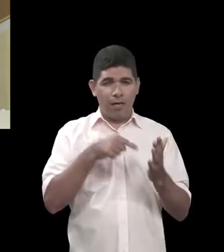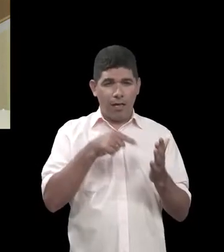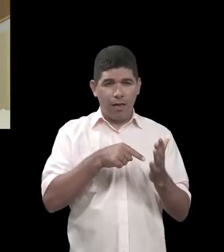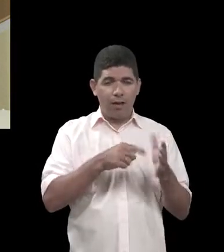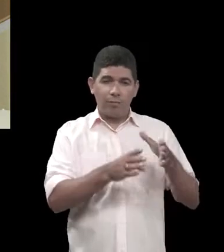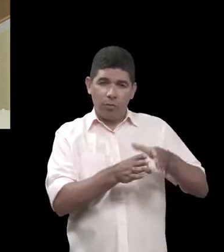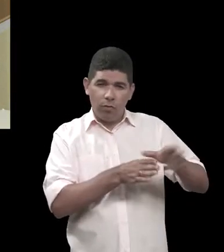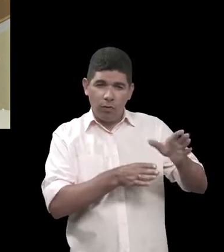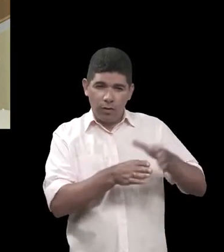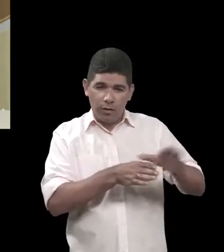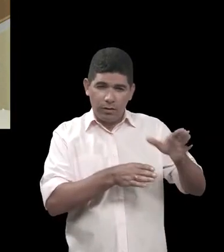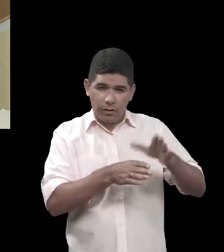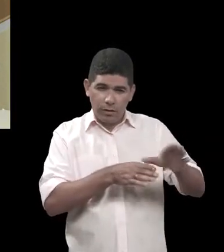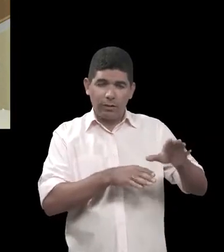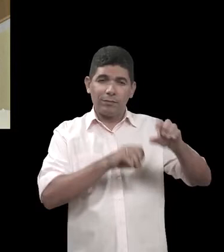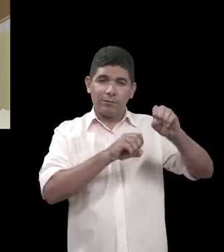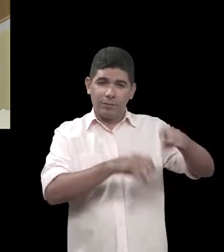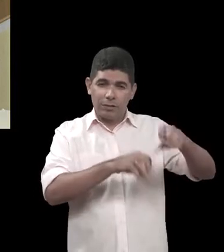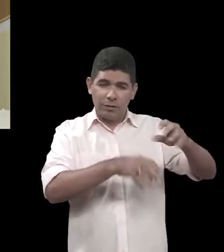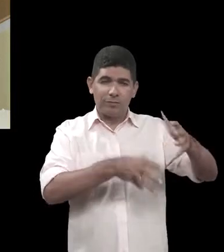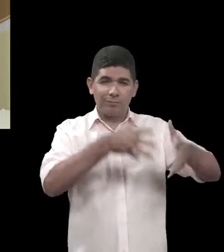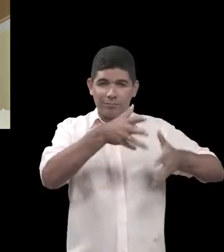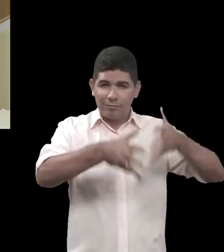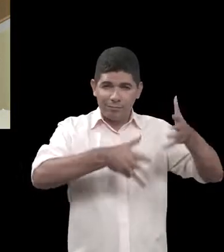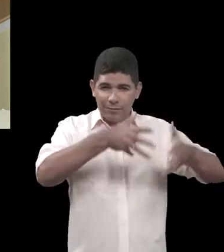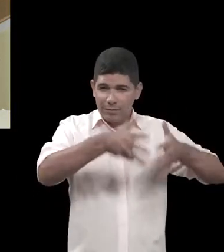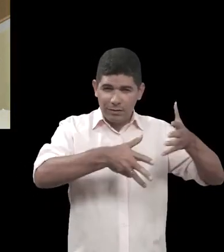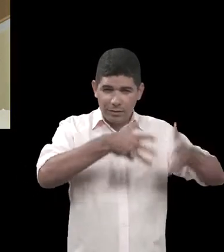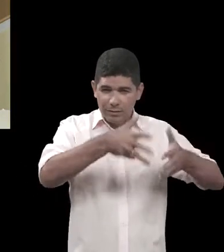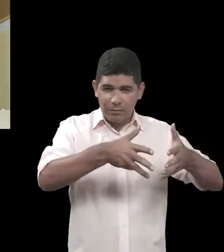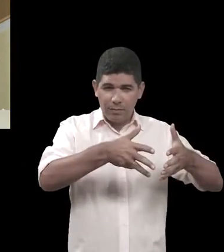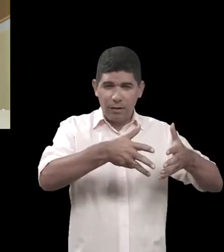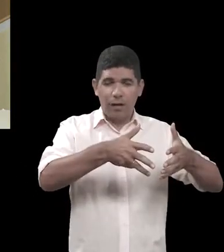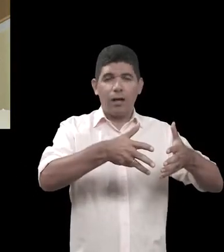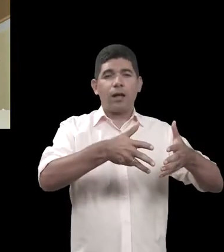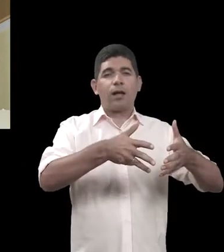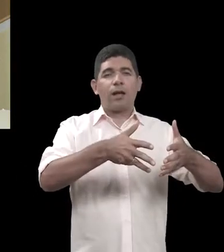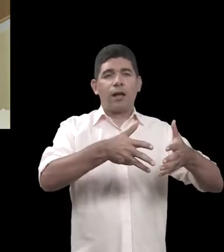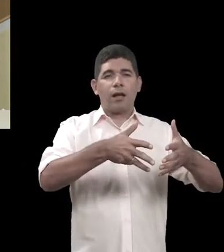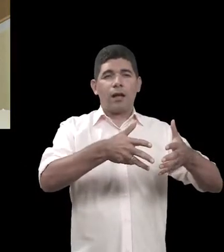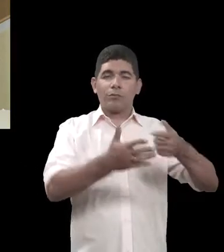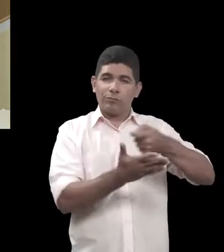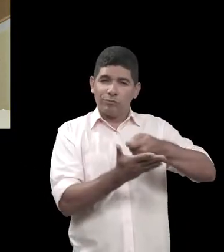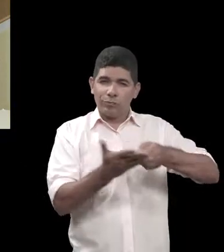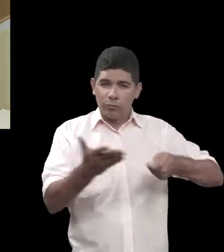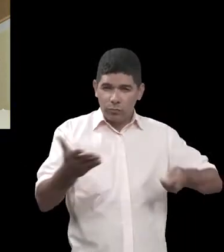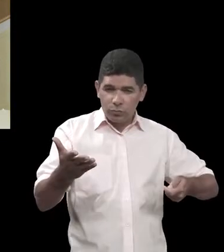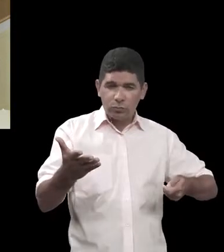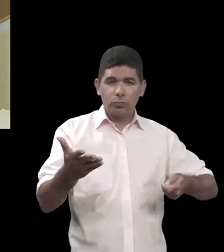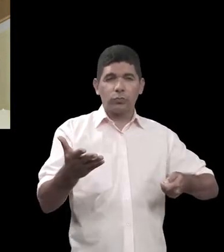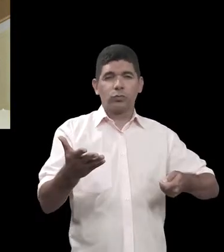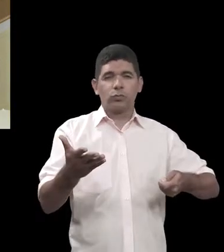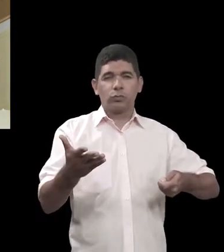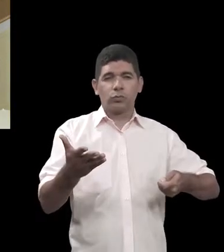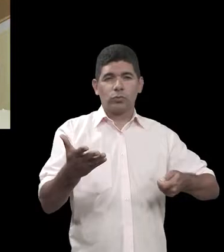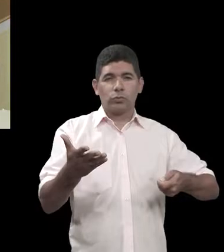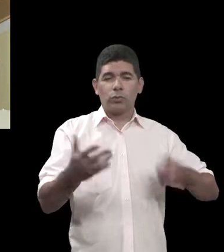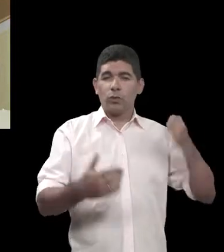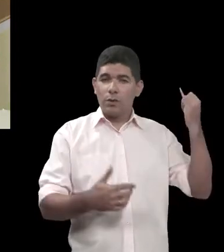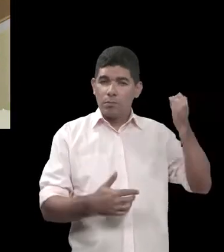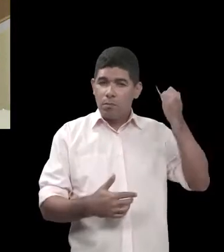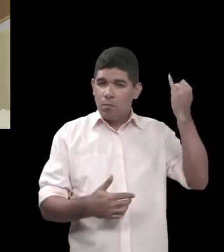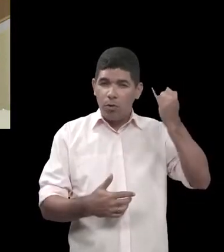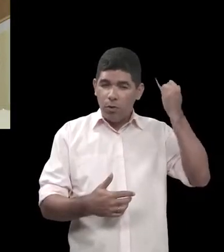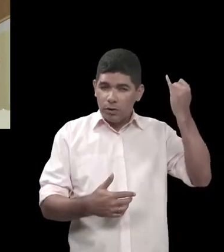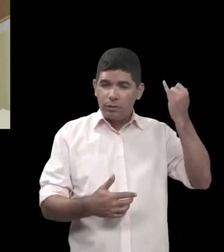é que eles sejam ministrados em Libras. E aí o processo seletivo é interessante que